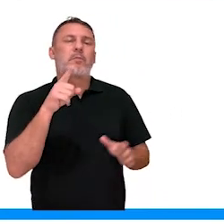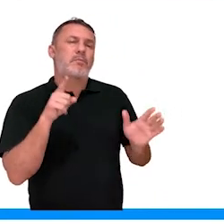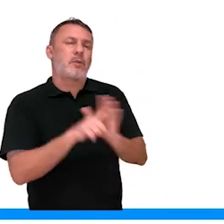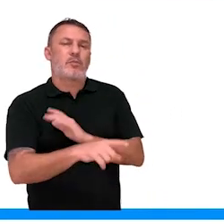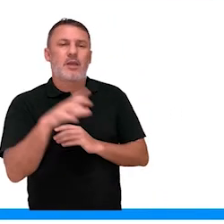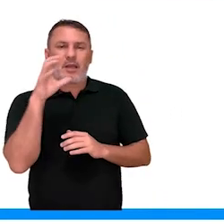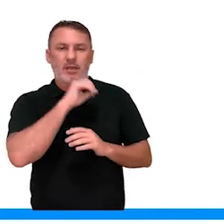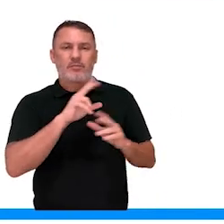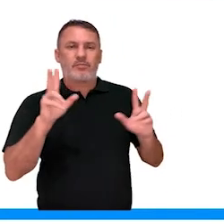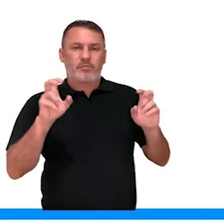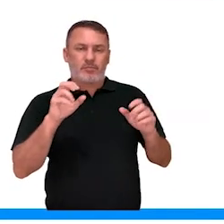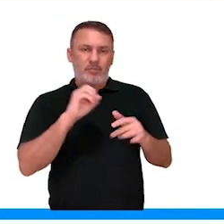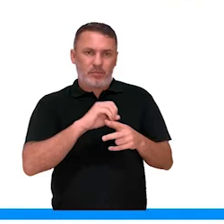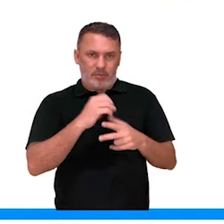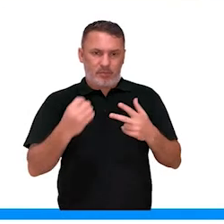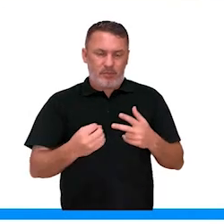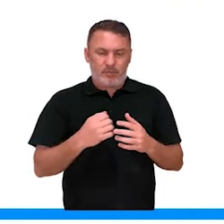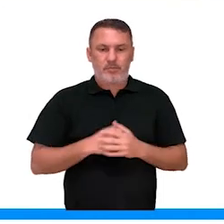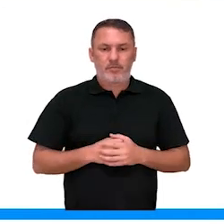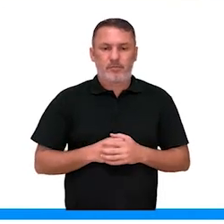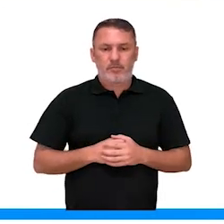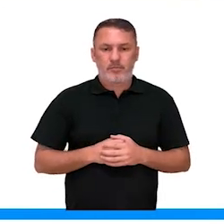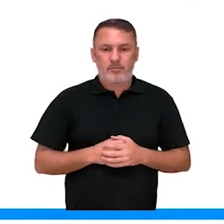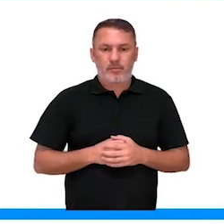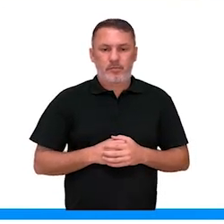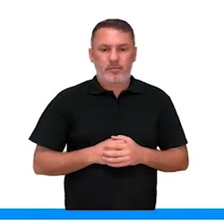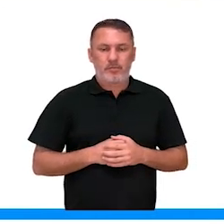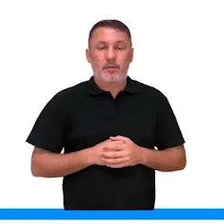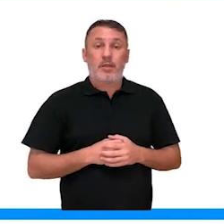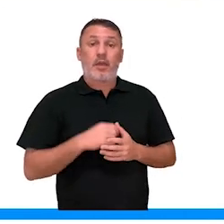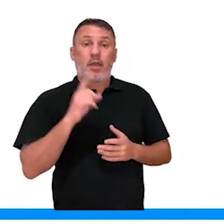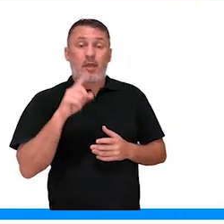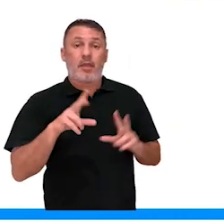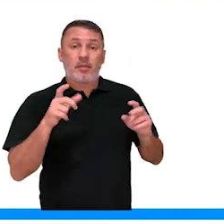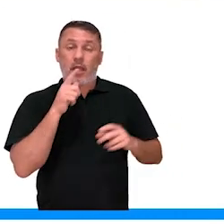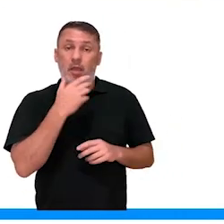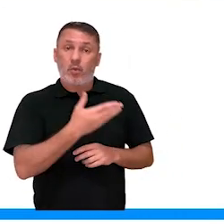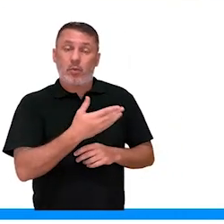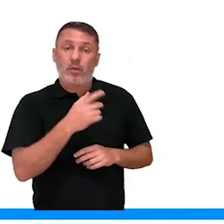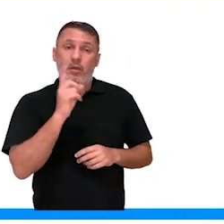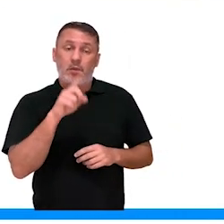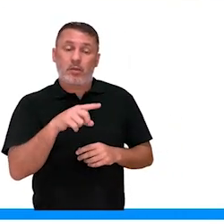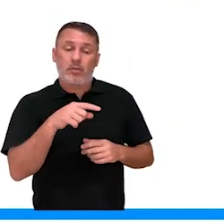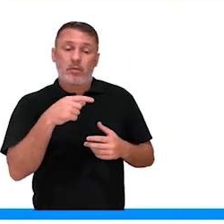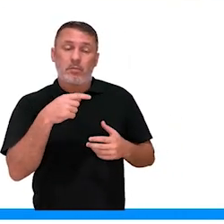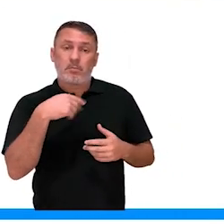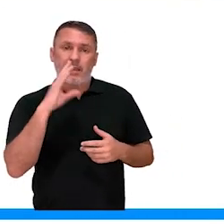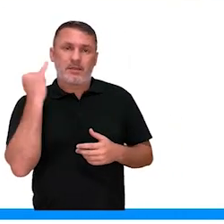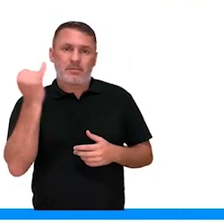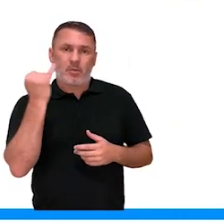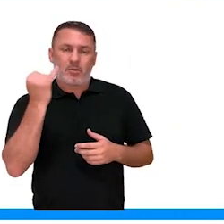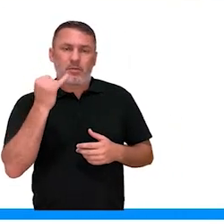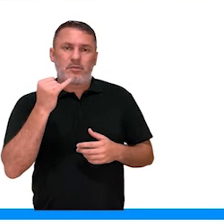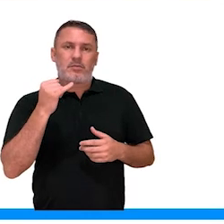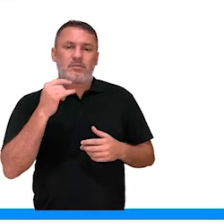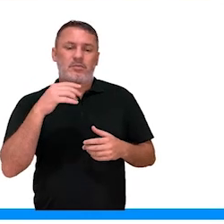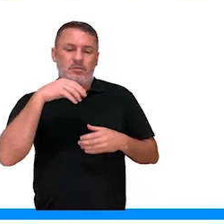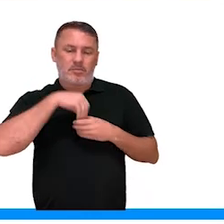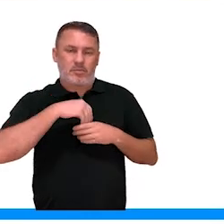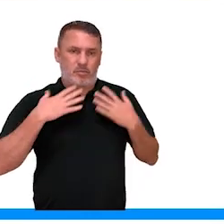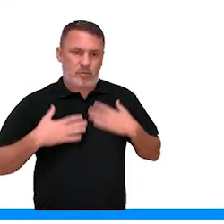Uma questão Enem, fala um pouquinho da água, né? Que ela é um dos componentes mais importantes